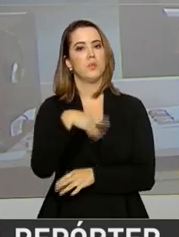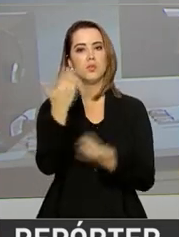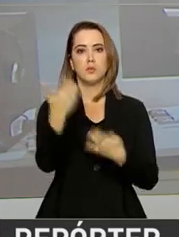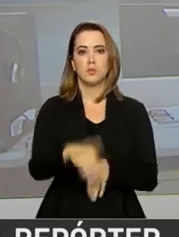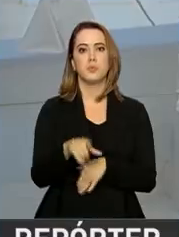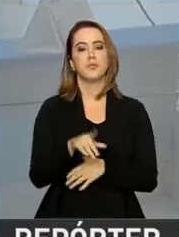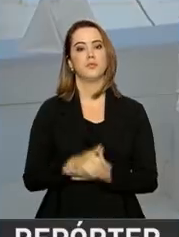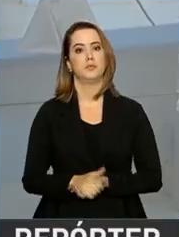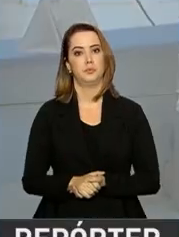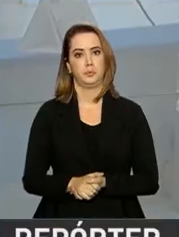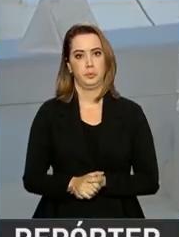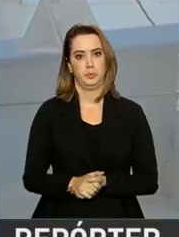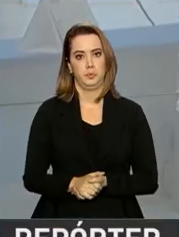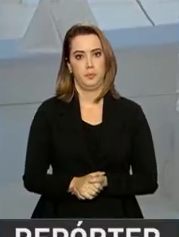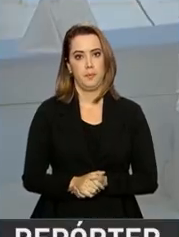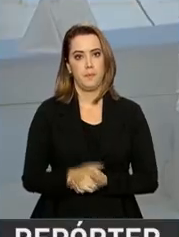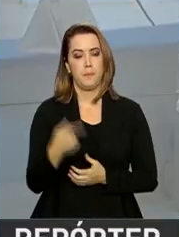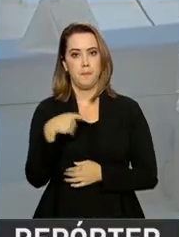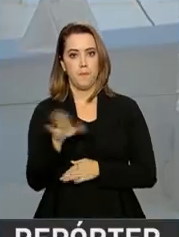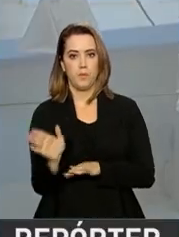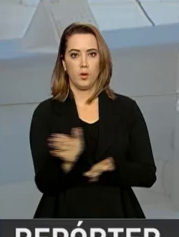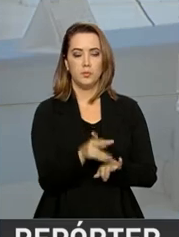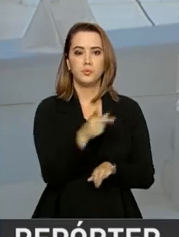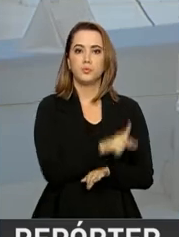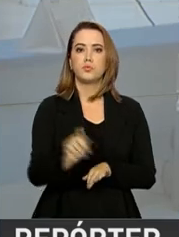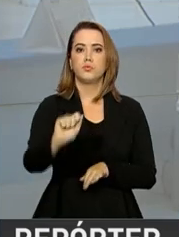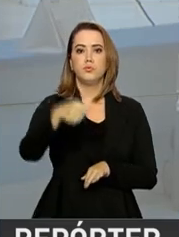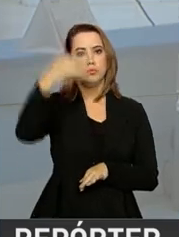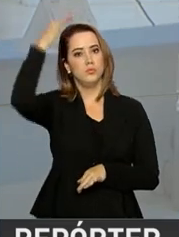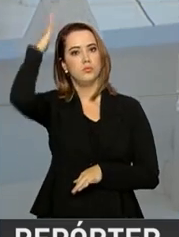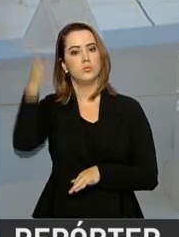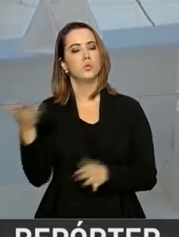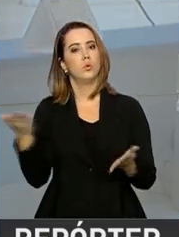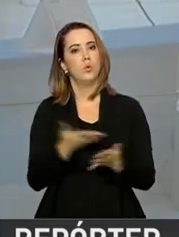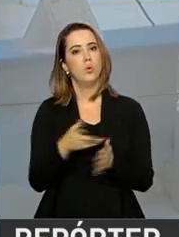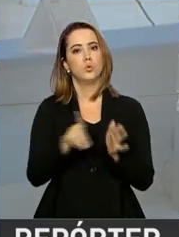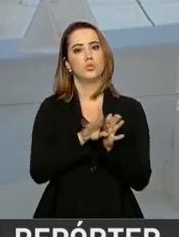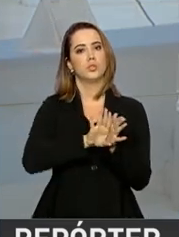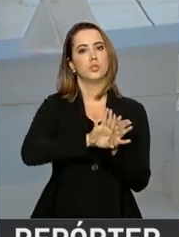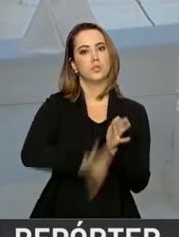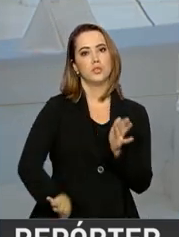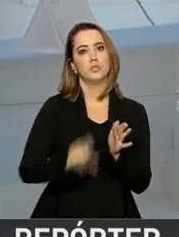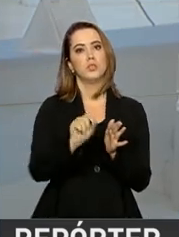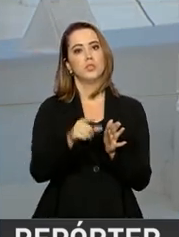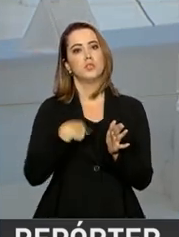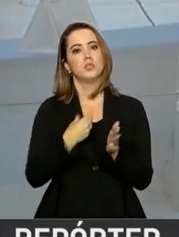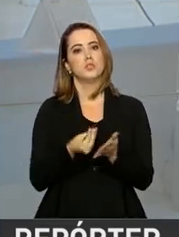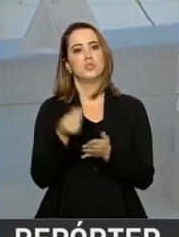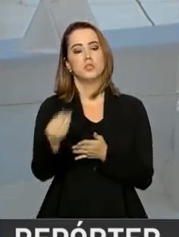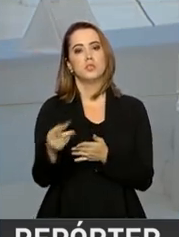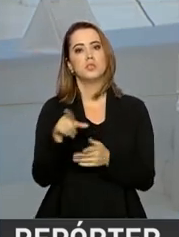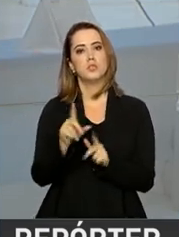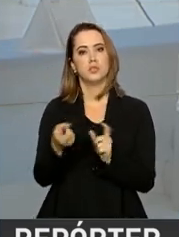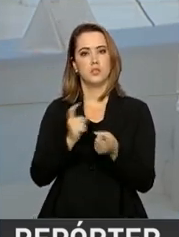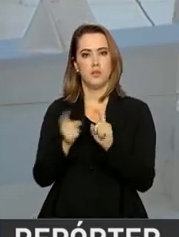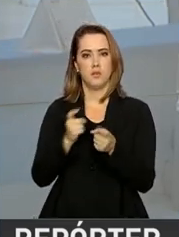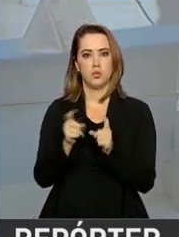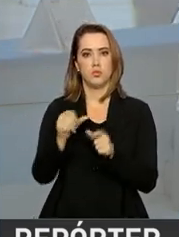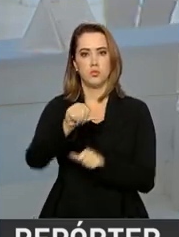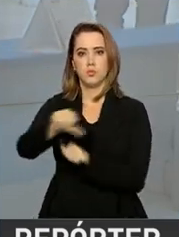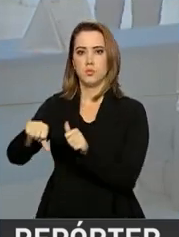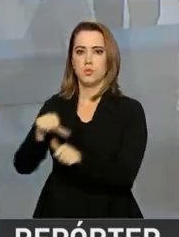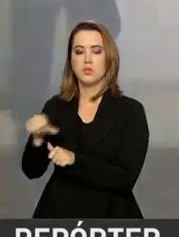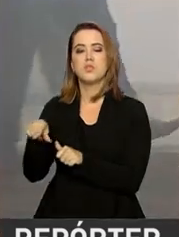não perca o presidente em exercício Michel Temer revogou hoje o Decreto que reduzia atribuições administrativas dos